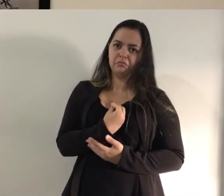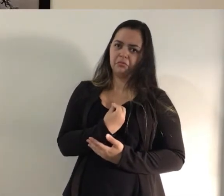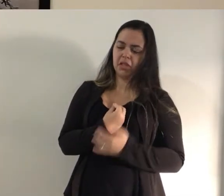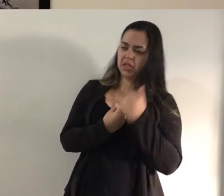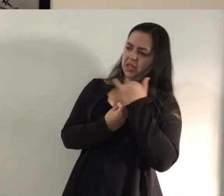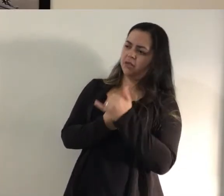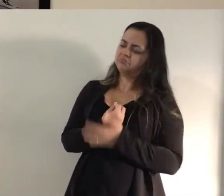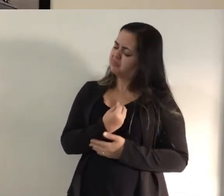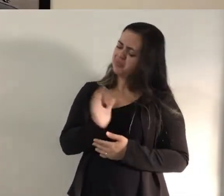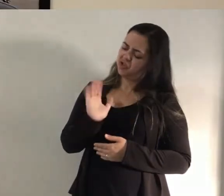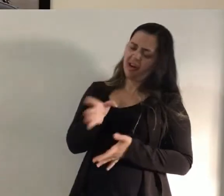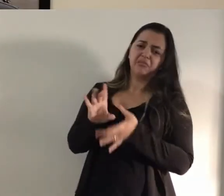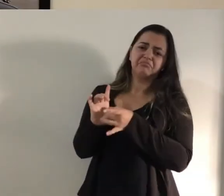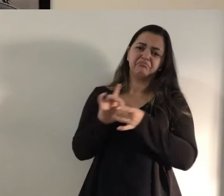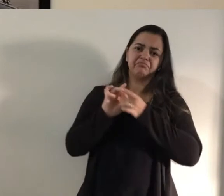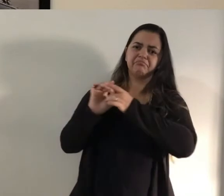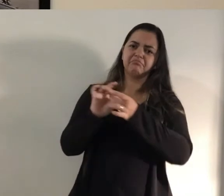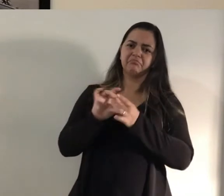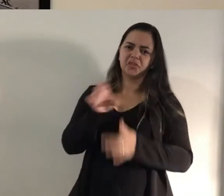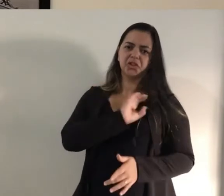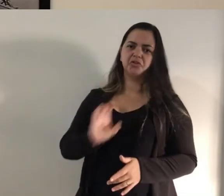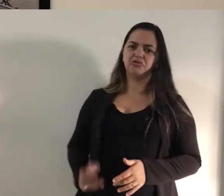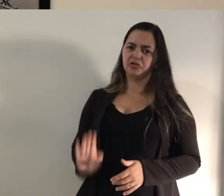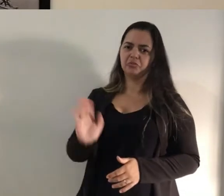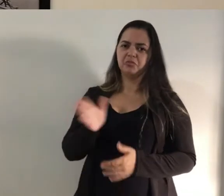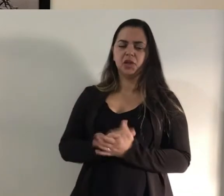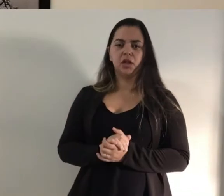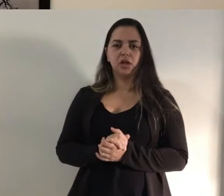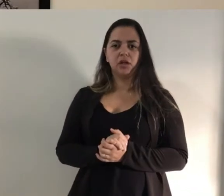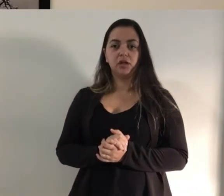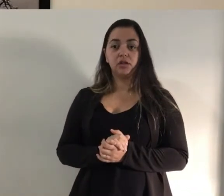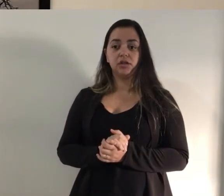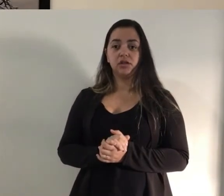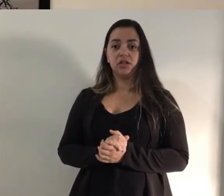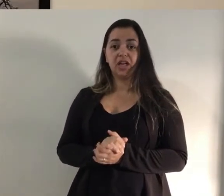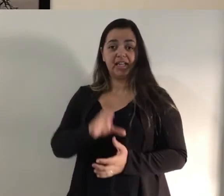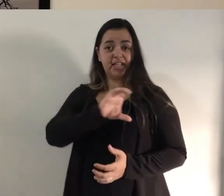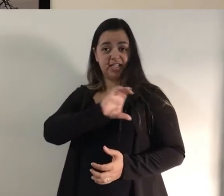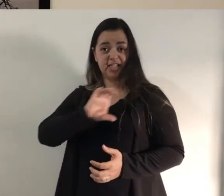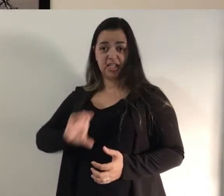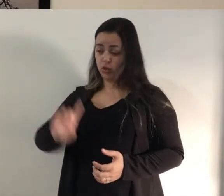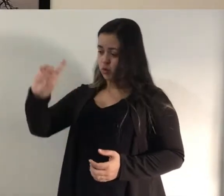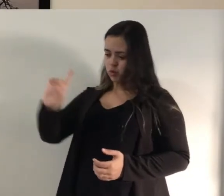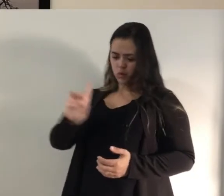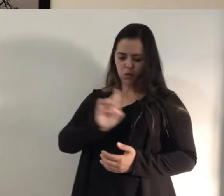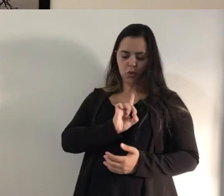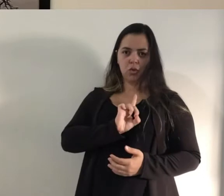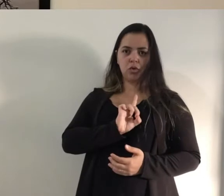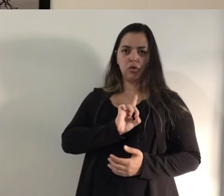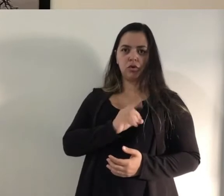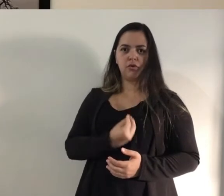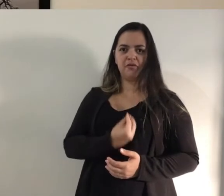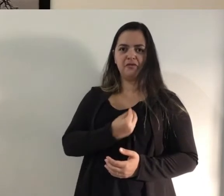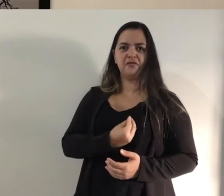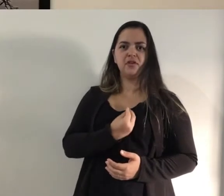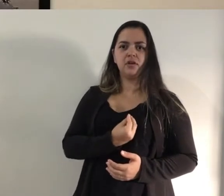Cristo. Quando Cristo vivo chega à minha vida, eu passo a ter verdadeiramente vida.